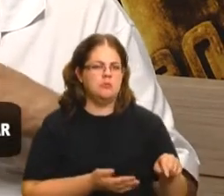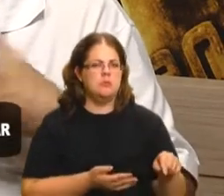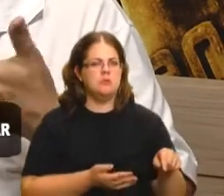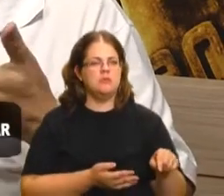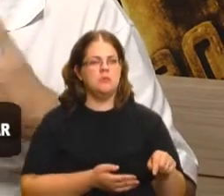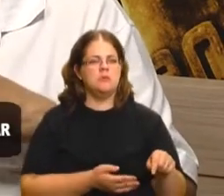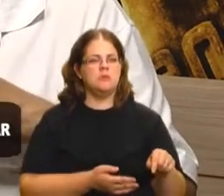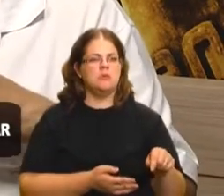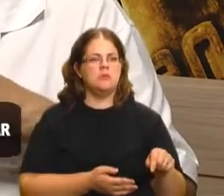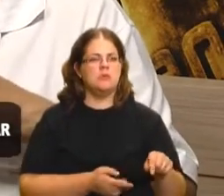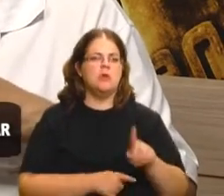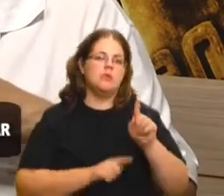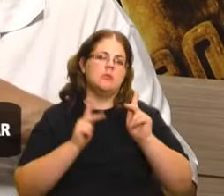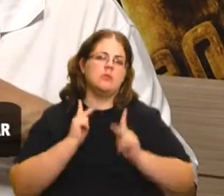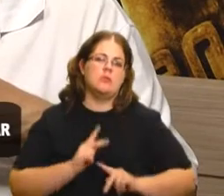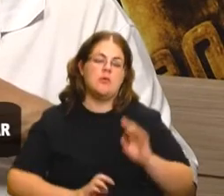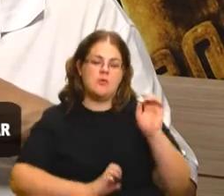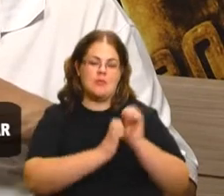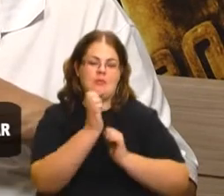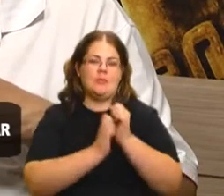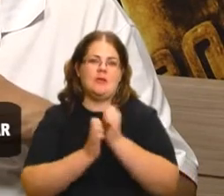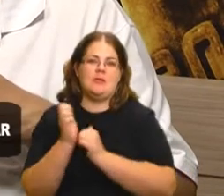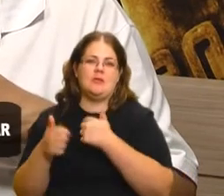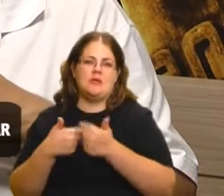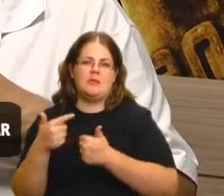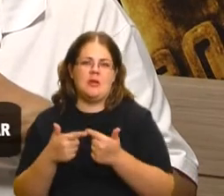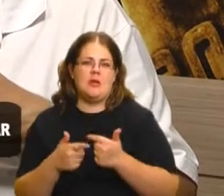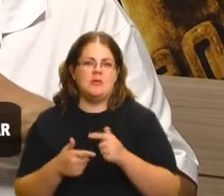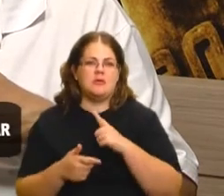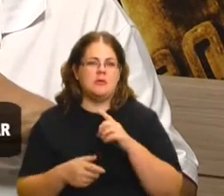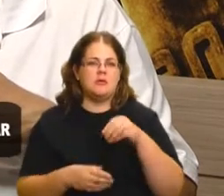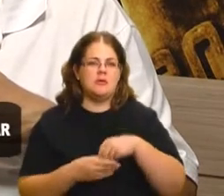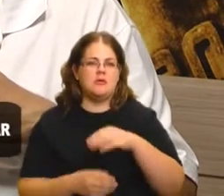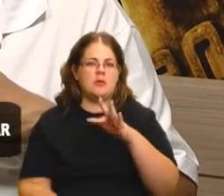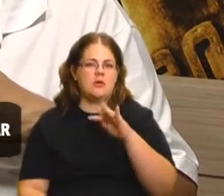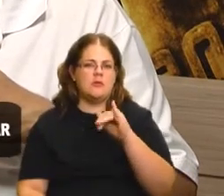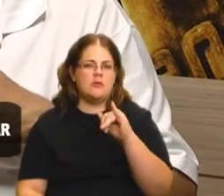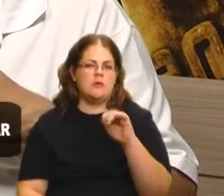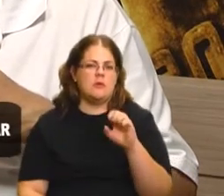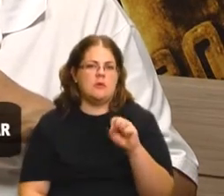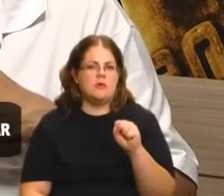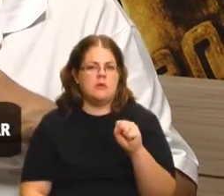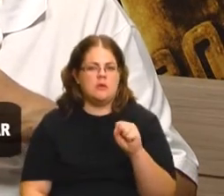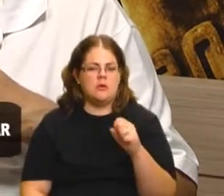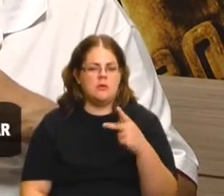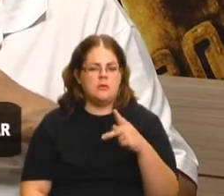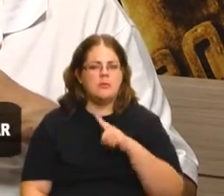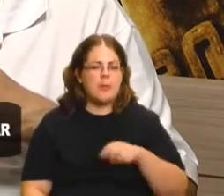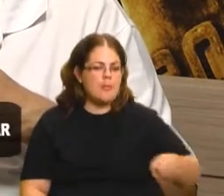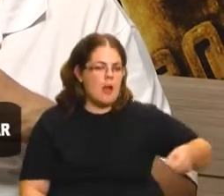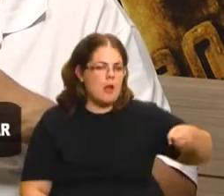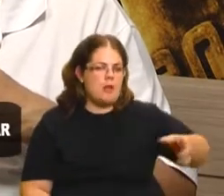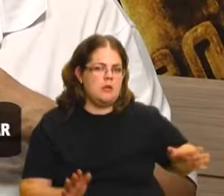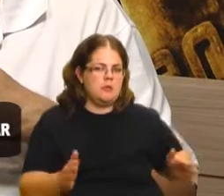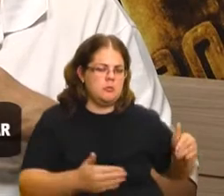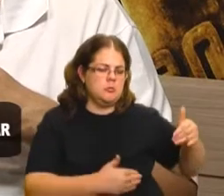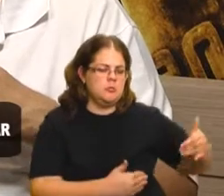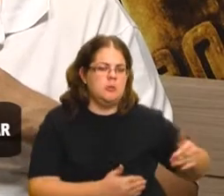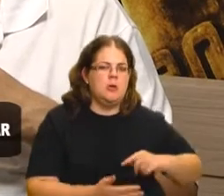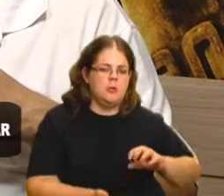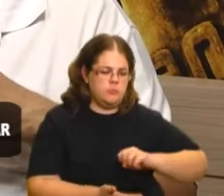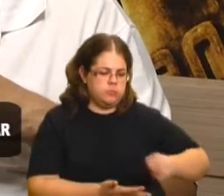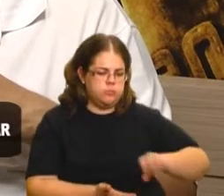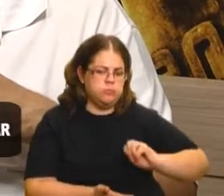da articulação do golpe, levada por alguns empresários da Fiesp dentro de uma mala. Um coronel que declarou, que viu